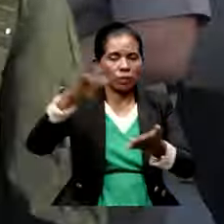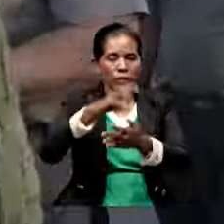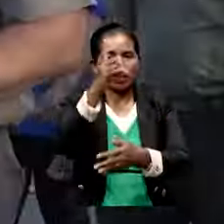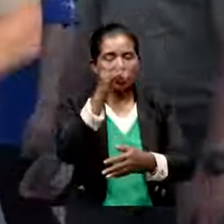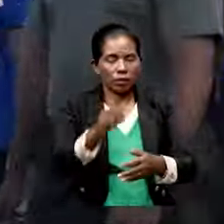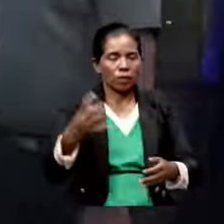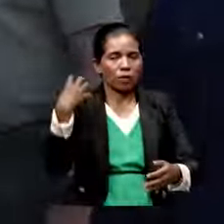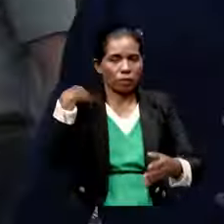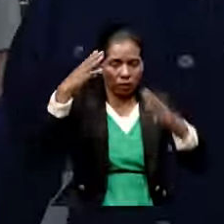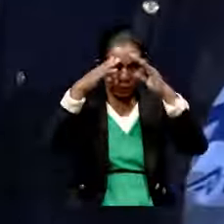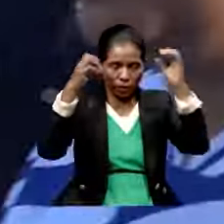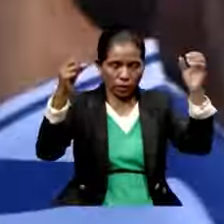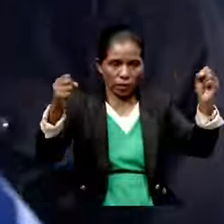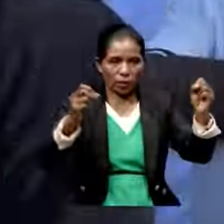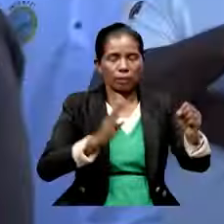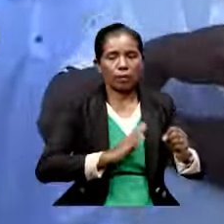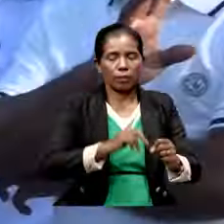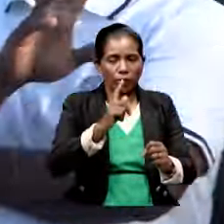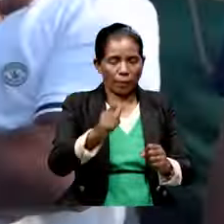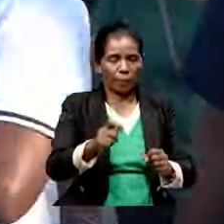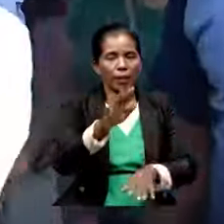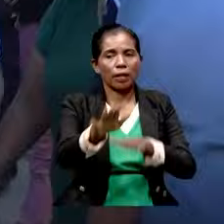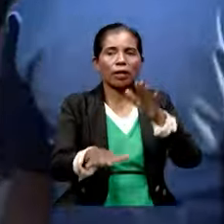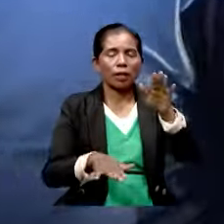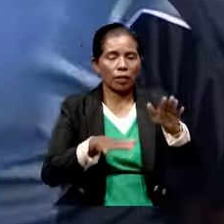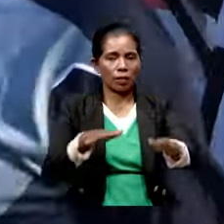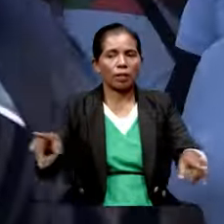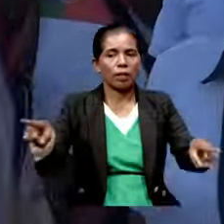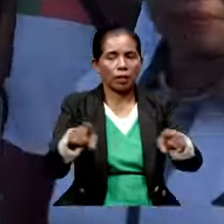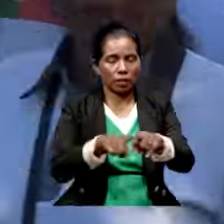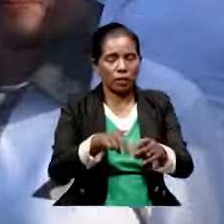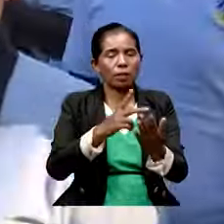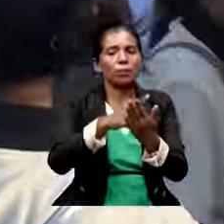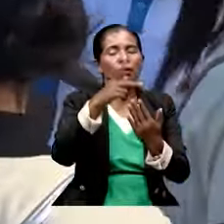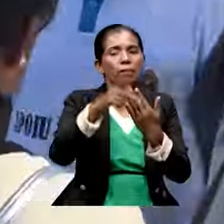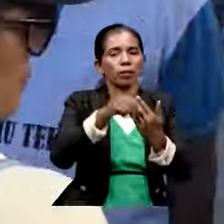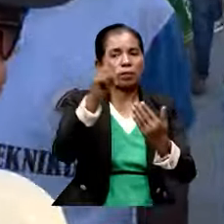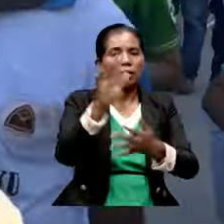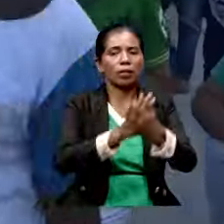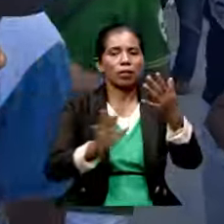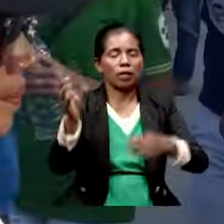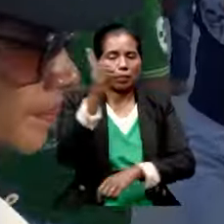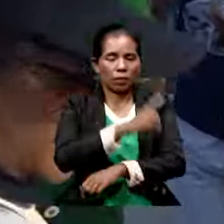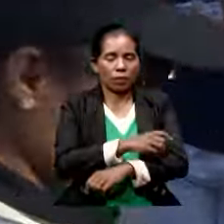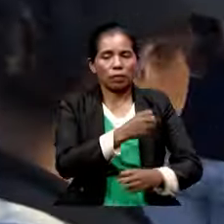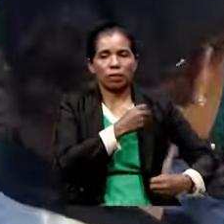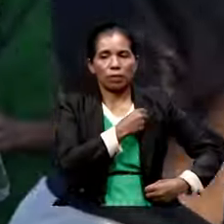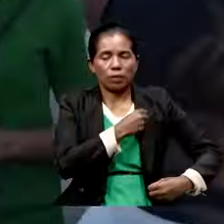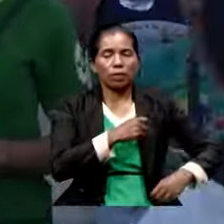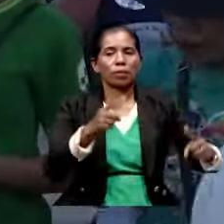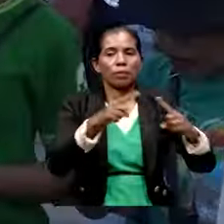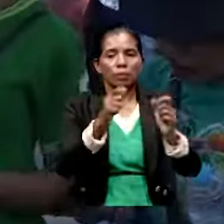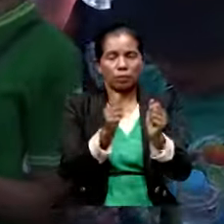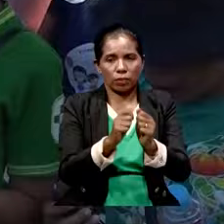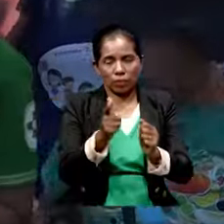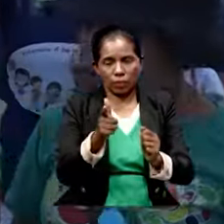Palácio Presidencial Bairro Pité. Marcha saudável ne hanesan programa ide hodi komemora loron interfet badala ro anulurisin